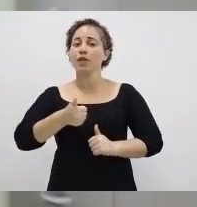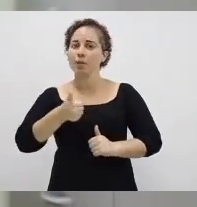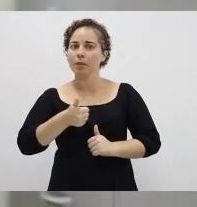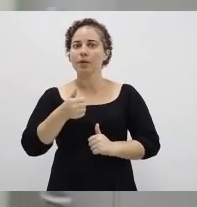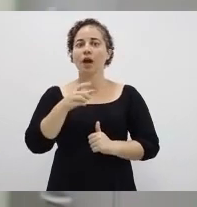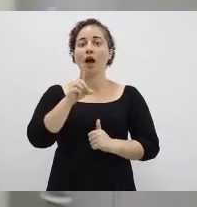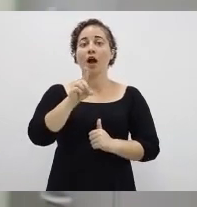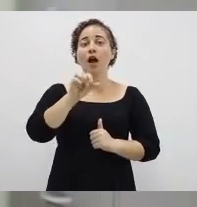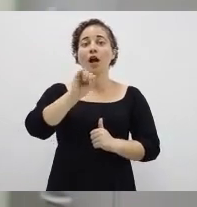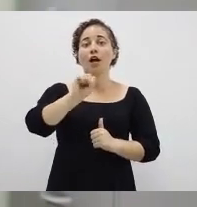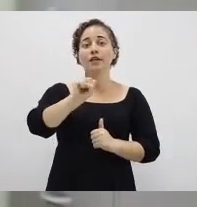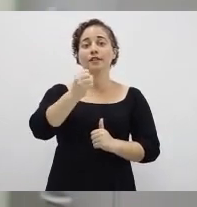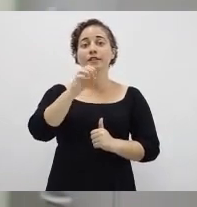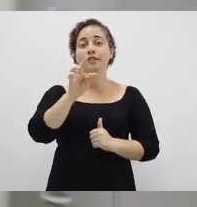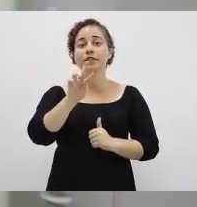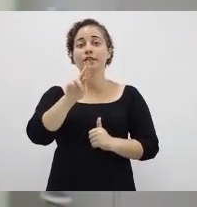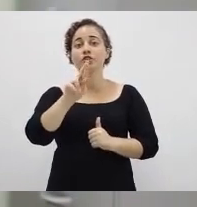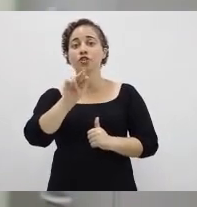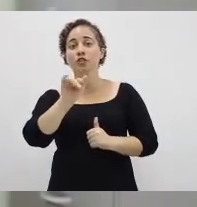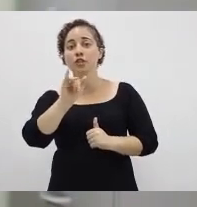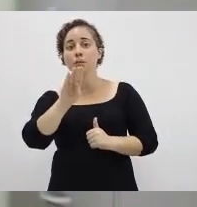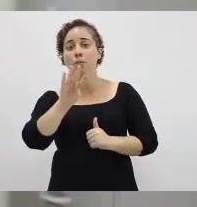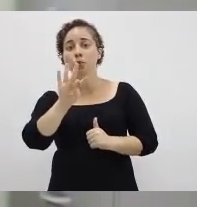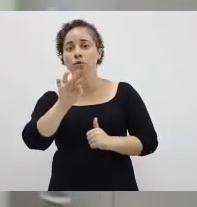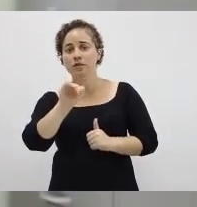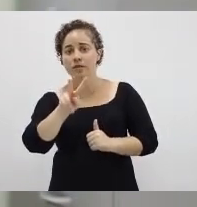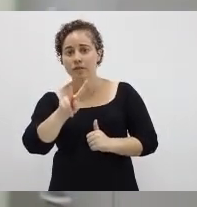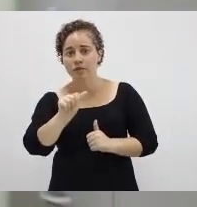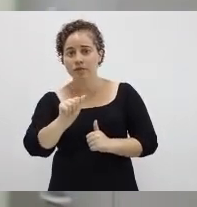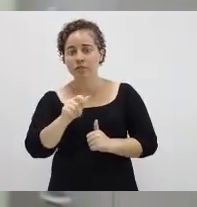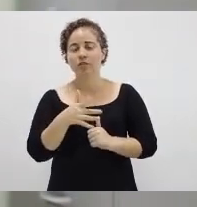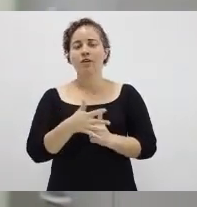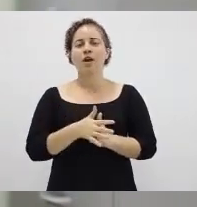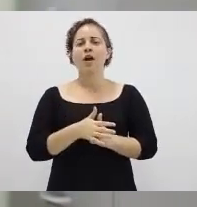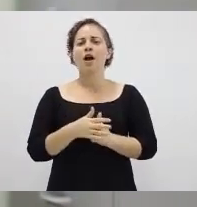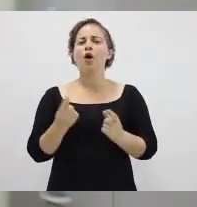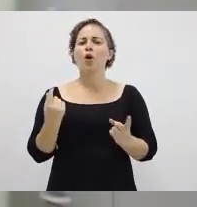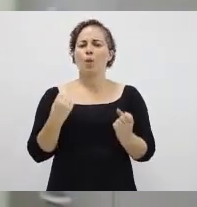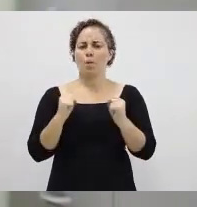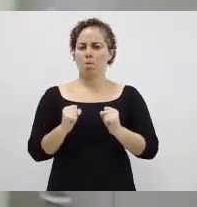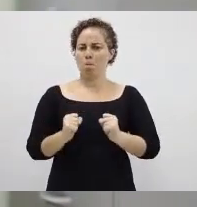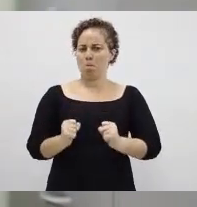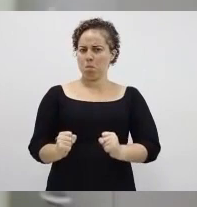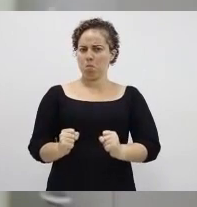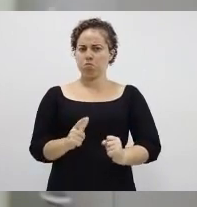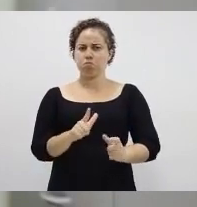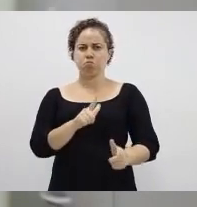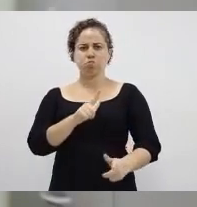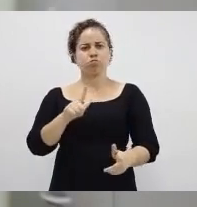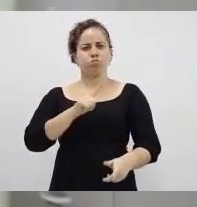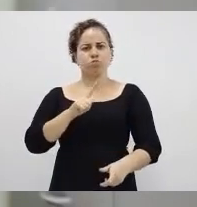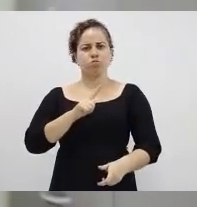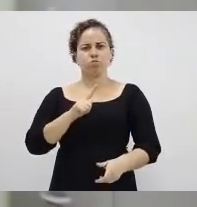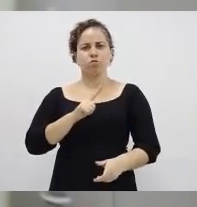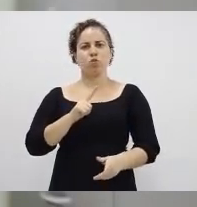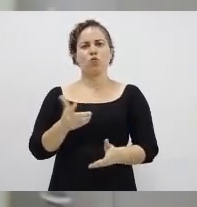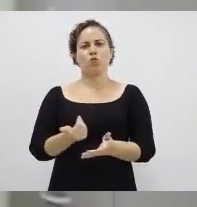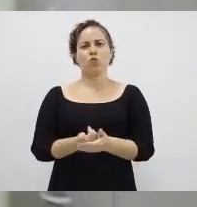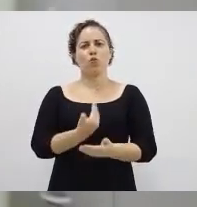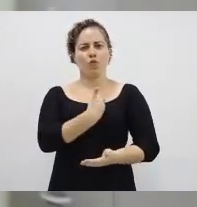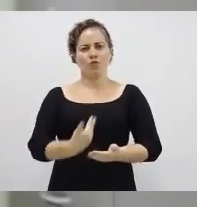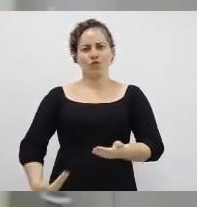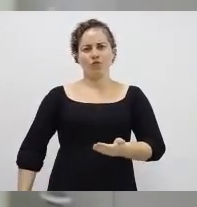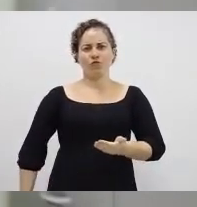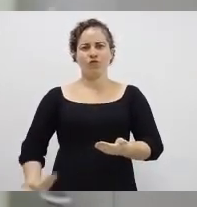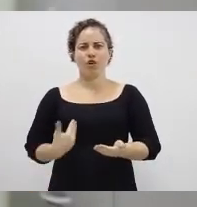redistributiva, está associada ao poder que o governo tem de tirar dinheiro dos ricos e passar